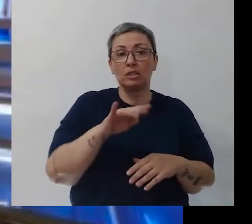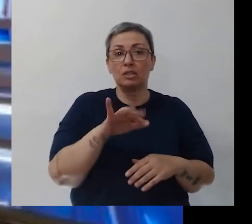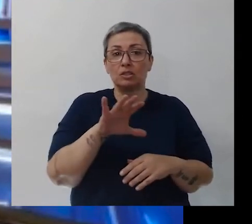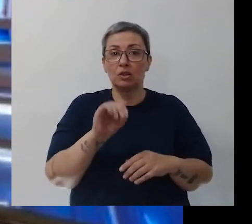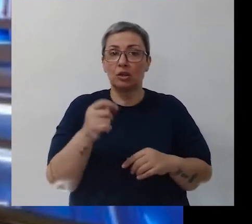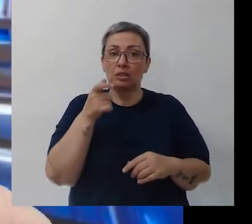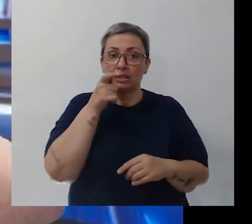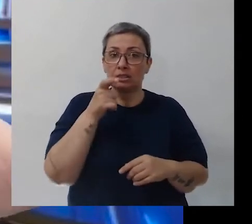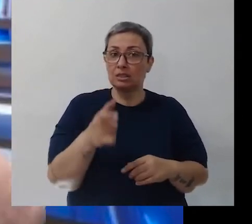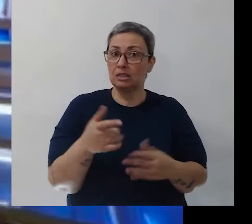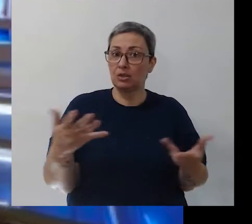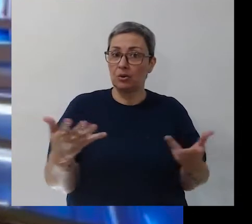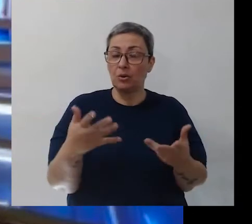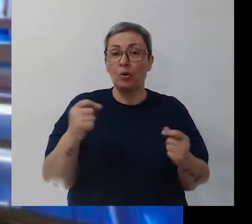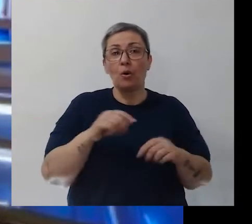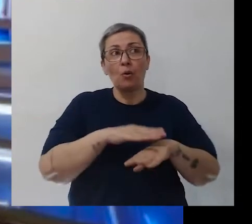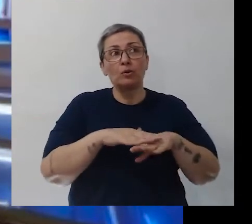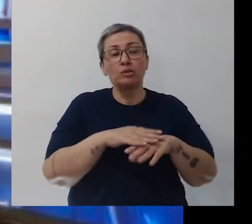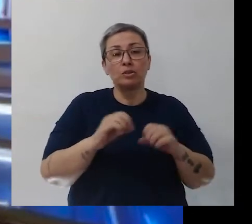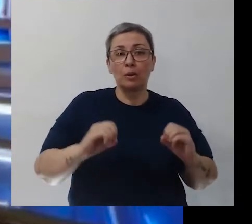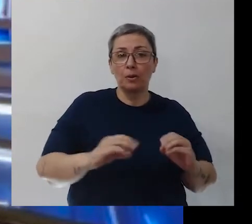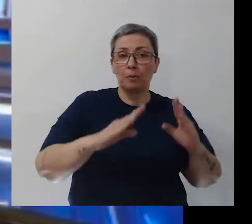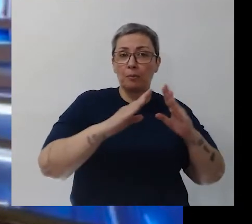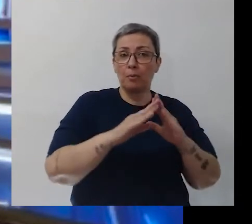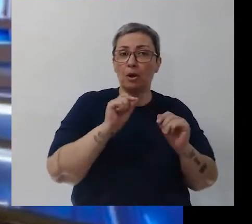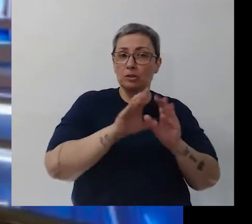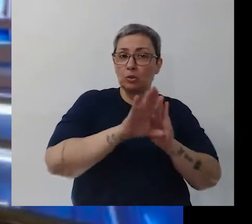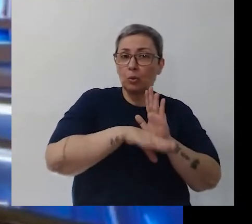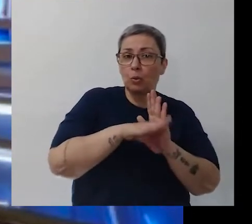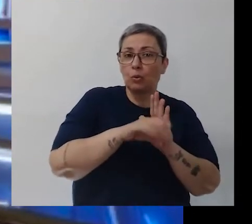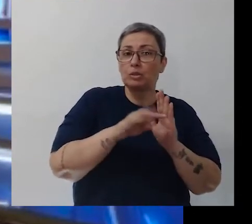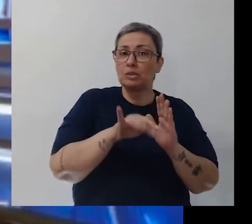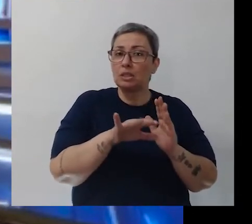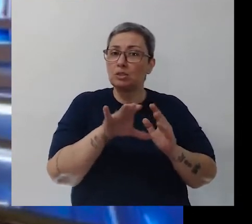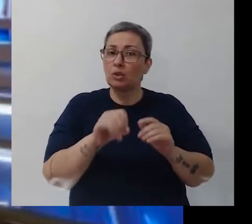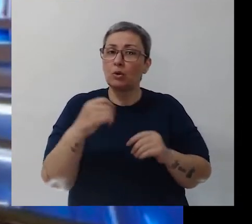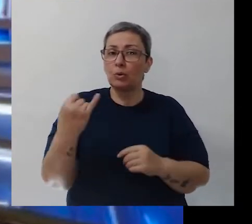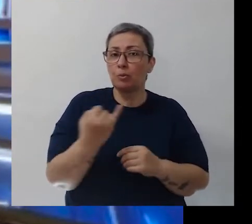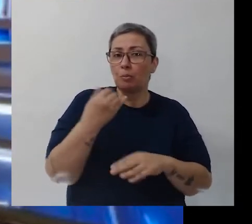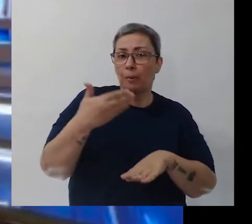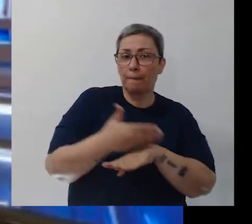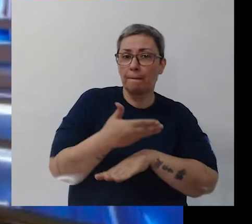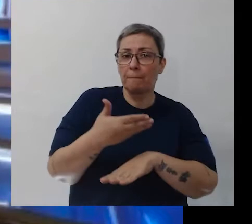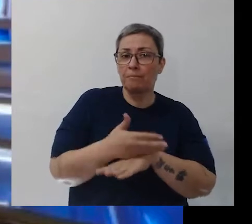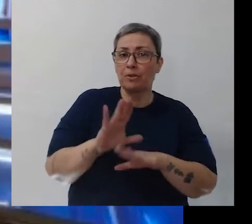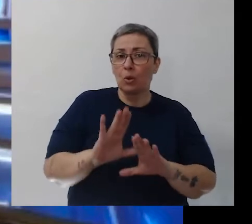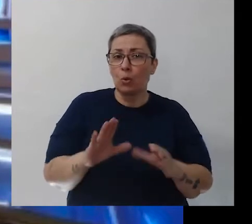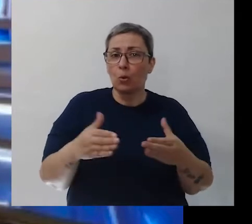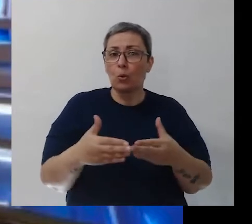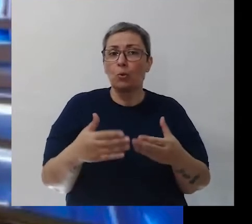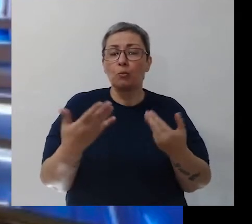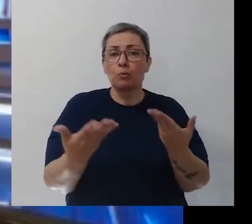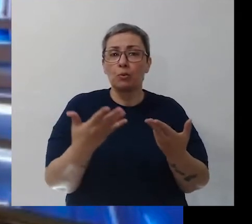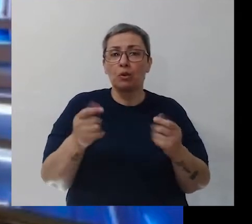gente conversou, né, no primeiro programa sobre a definição do território, a importância da participação da comunidade